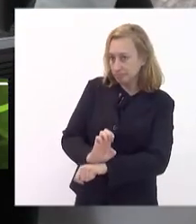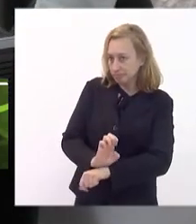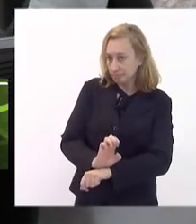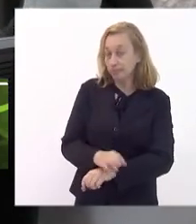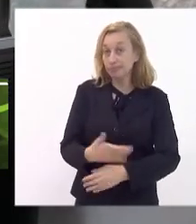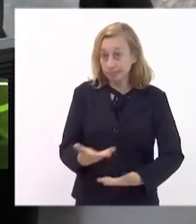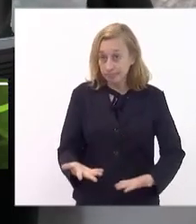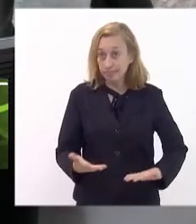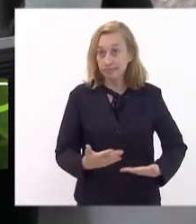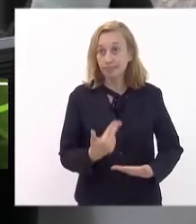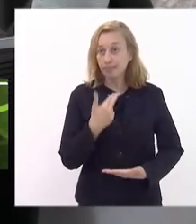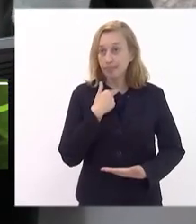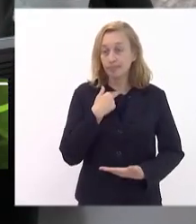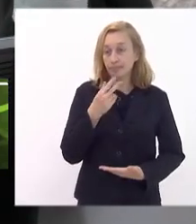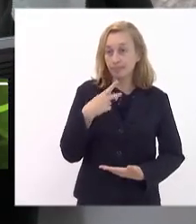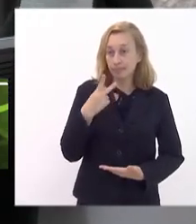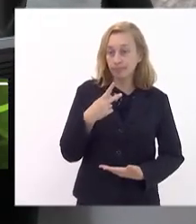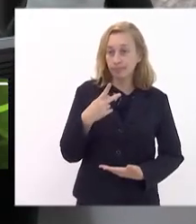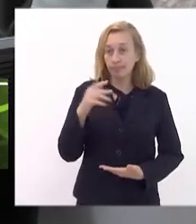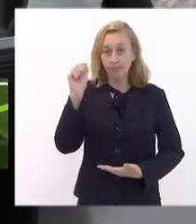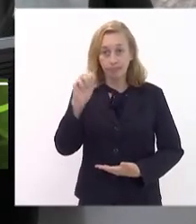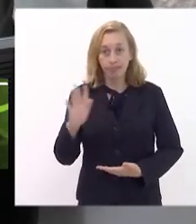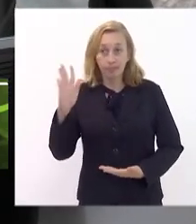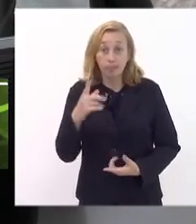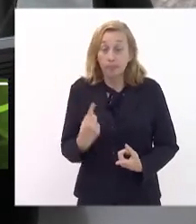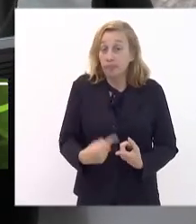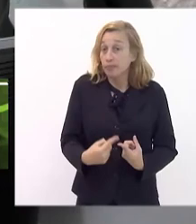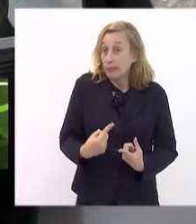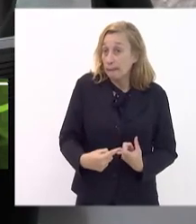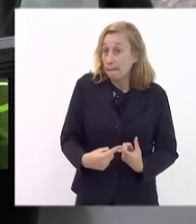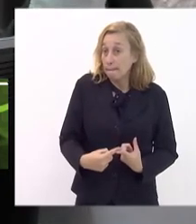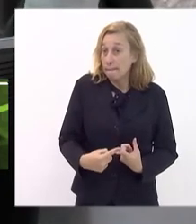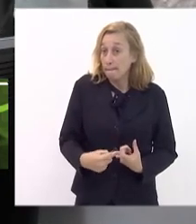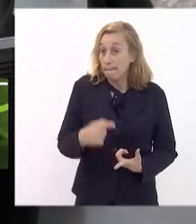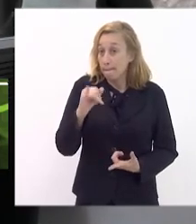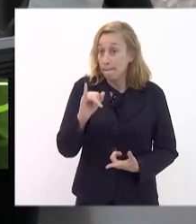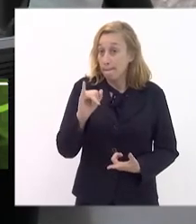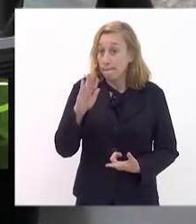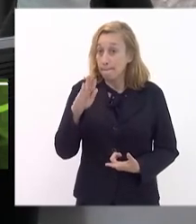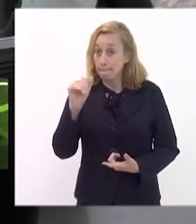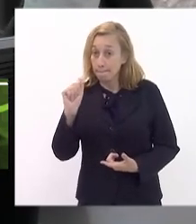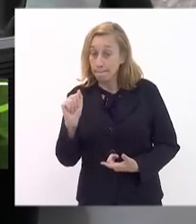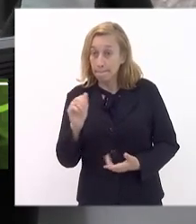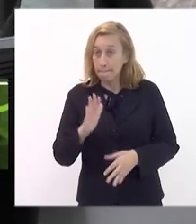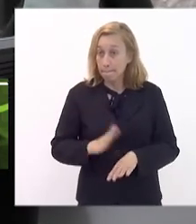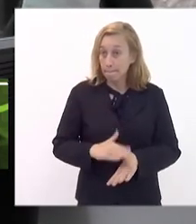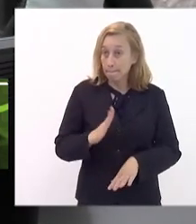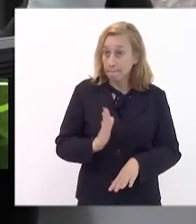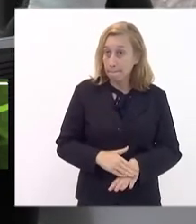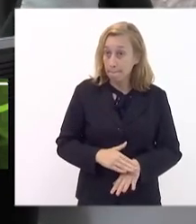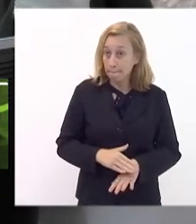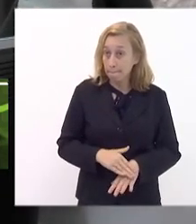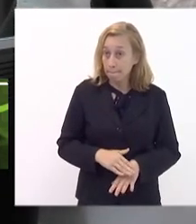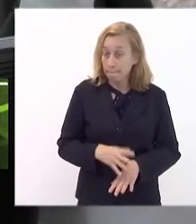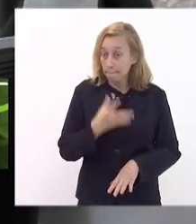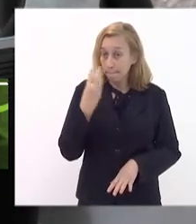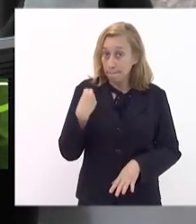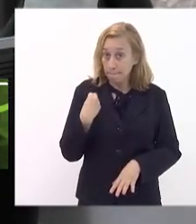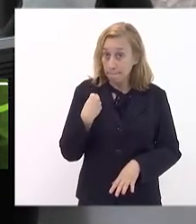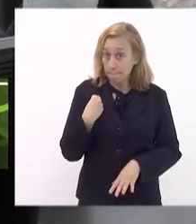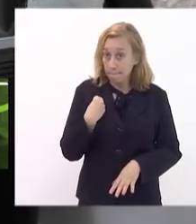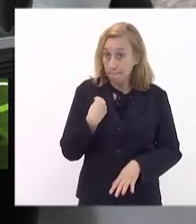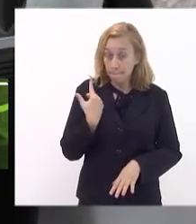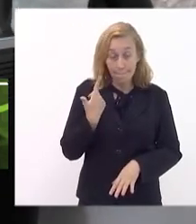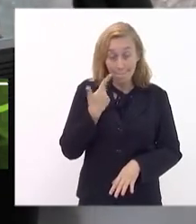porque eu não posso falar um órgão nacional, porque o IBAMA está cada vez mais esfacelado, né? E